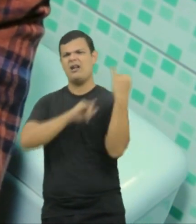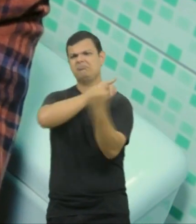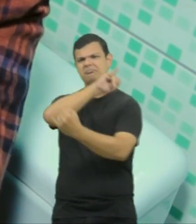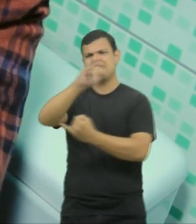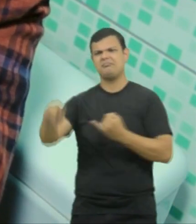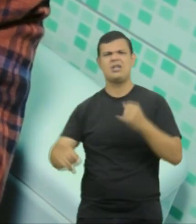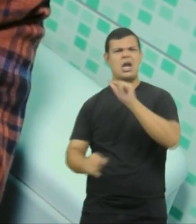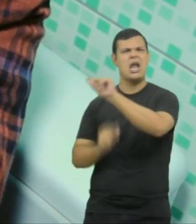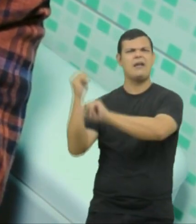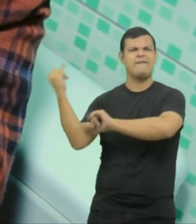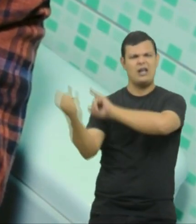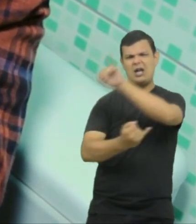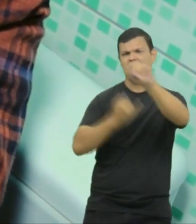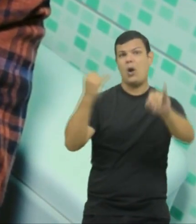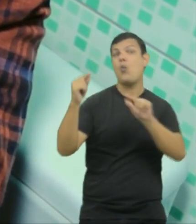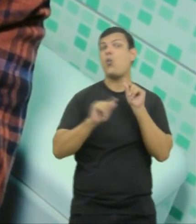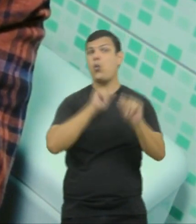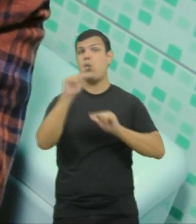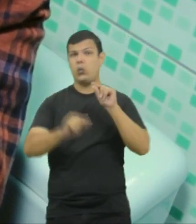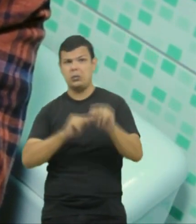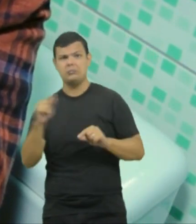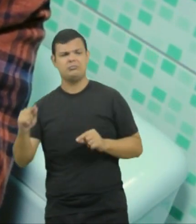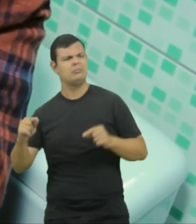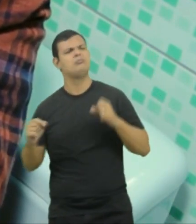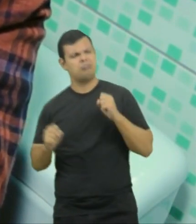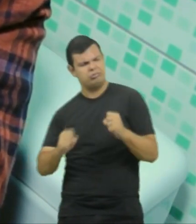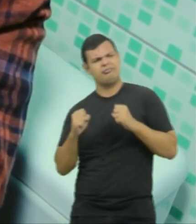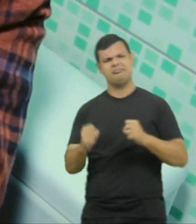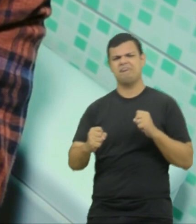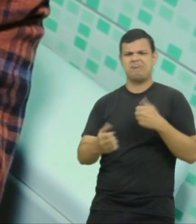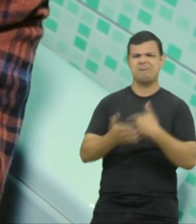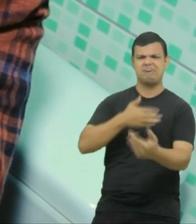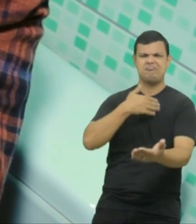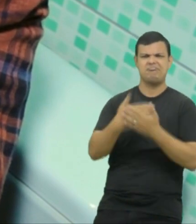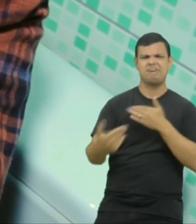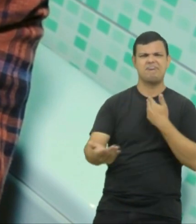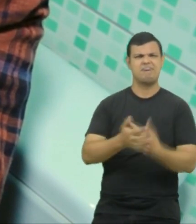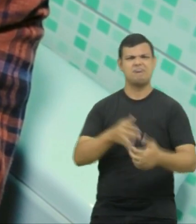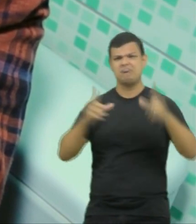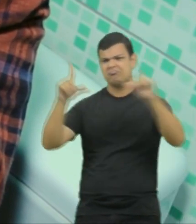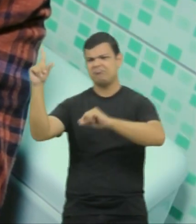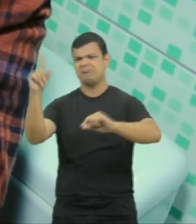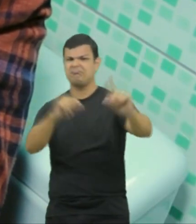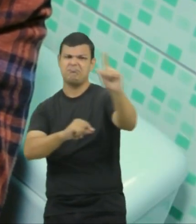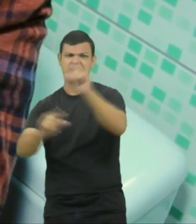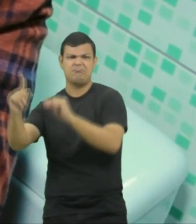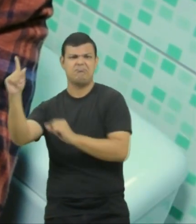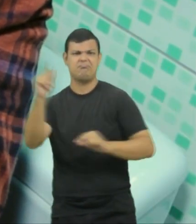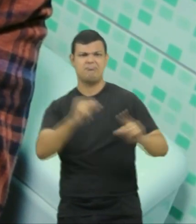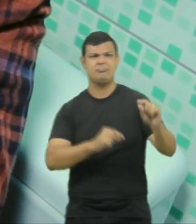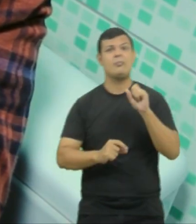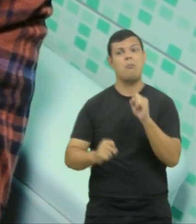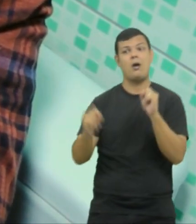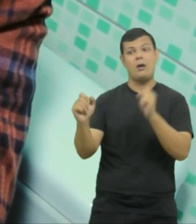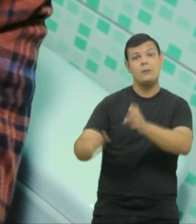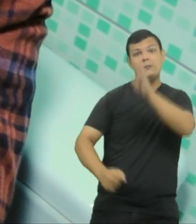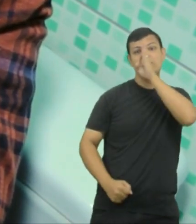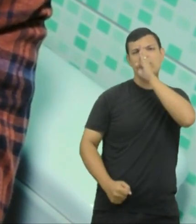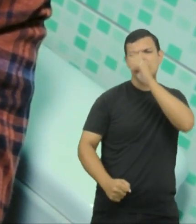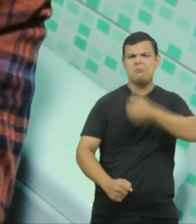Para que deixar que te conheçam por inteiro, se eu posso passar a informação? Nem tente se fazer de